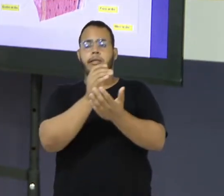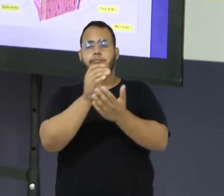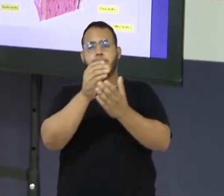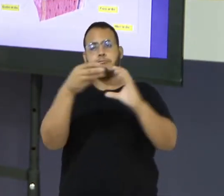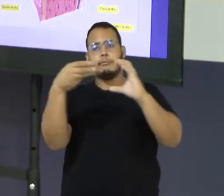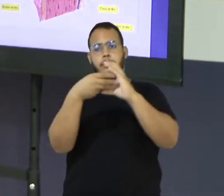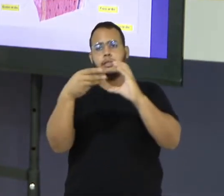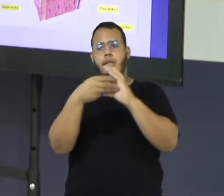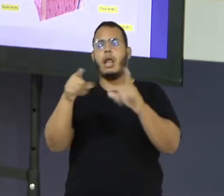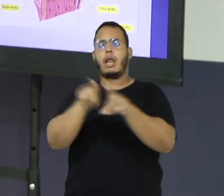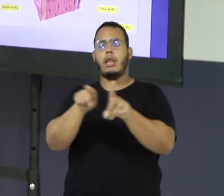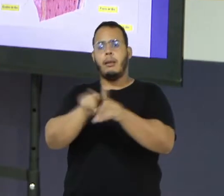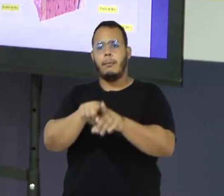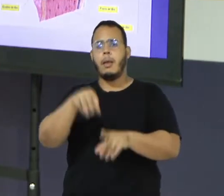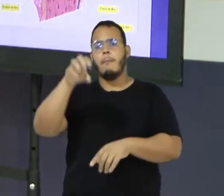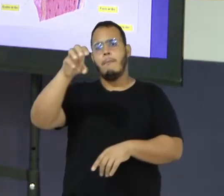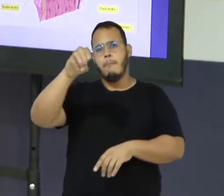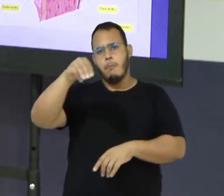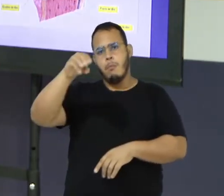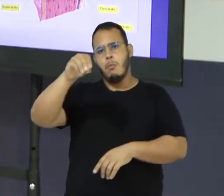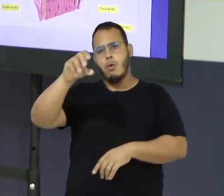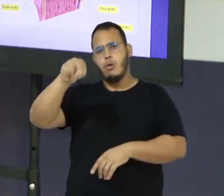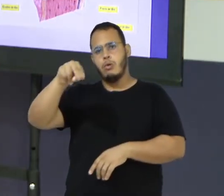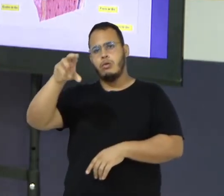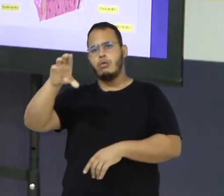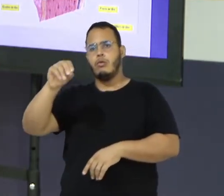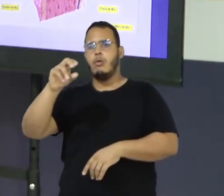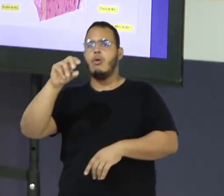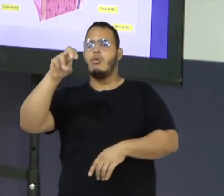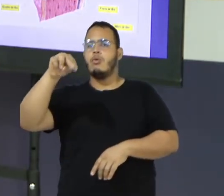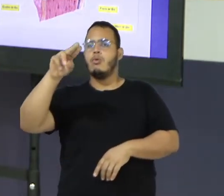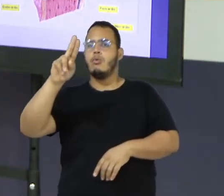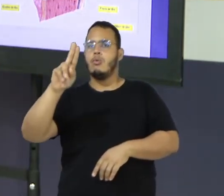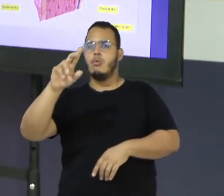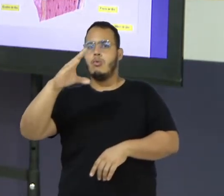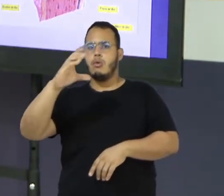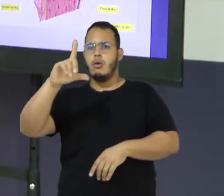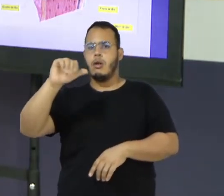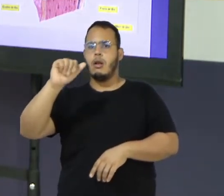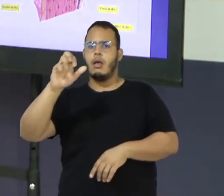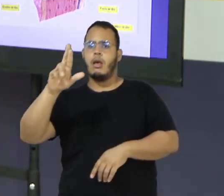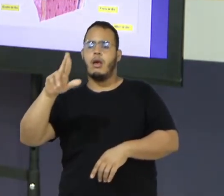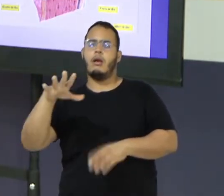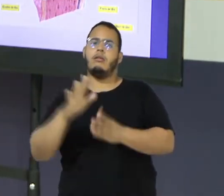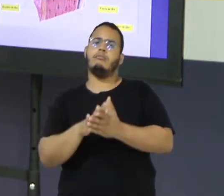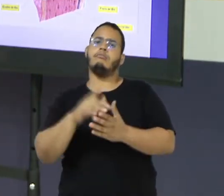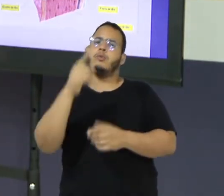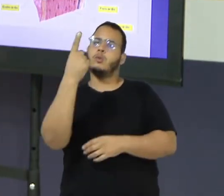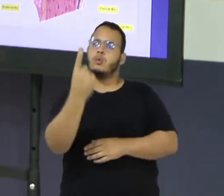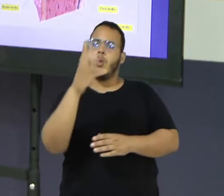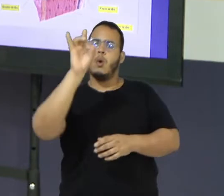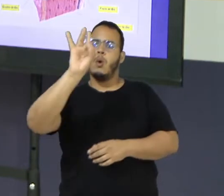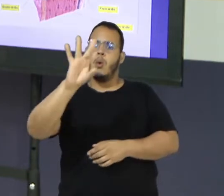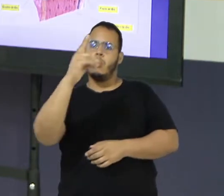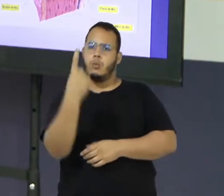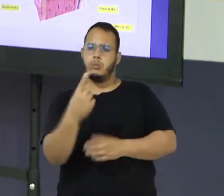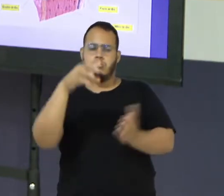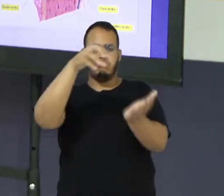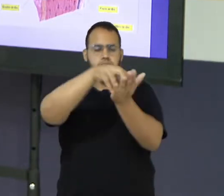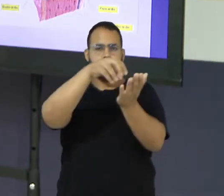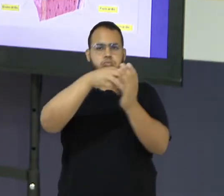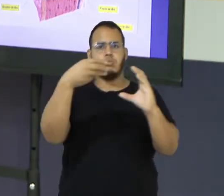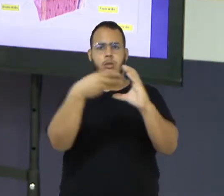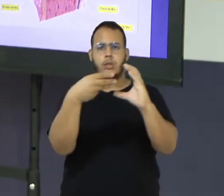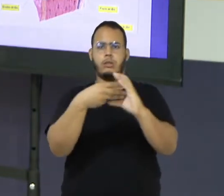são mononucleadas, ou seja, apenas um núcleo elas vão apresentar. Então é dessa forma aqui que elas são estruturadas, né? Formam